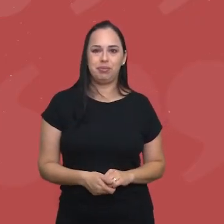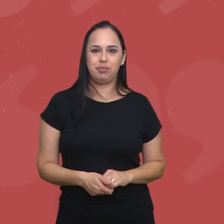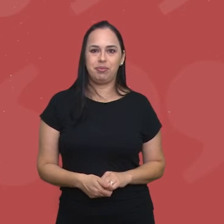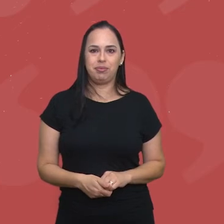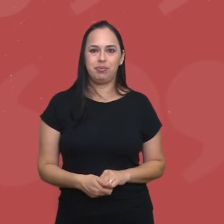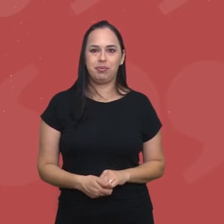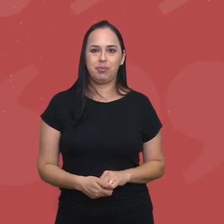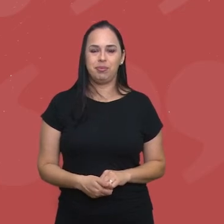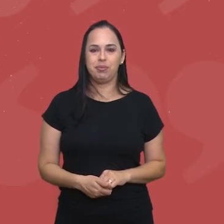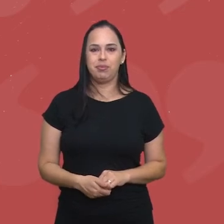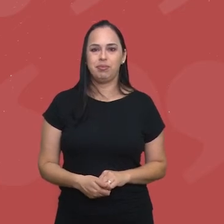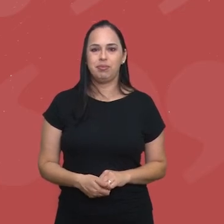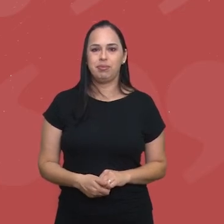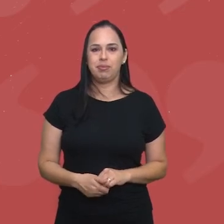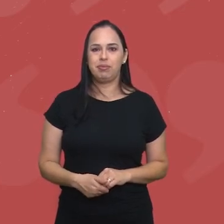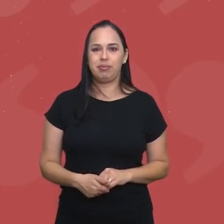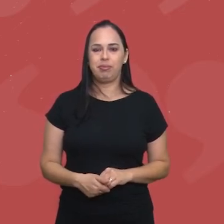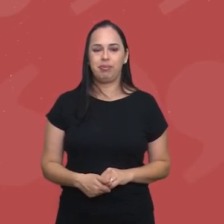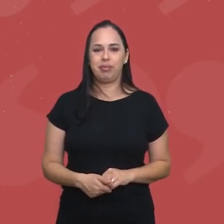desafios enfrentados pelo gesto?